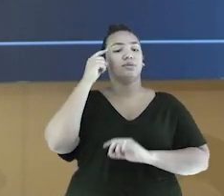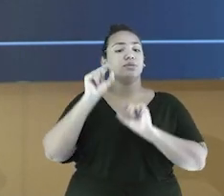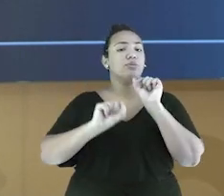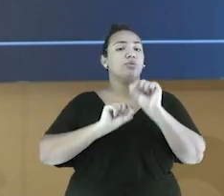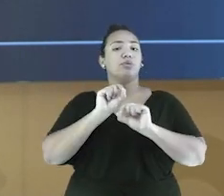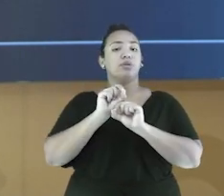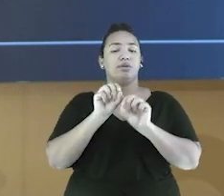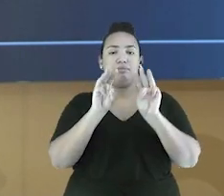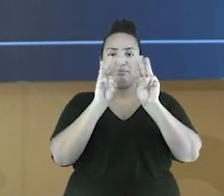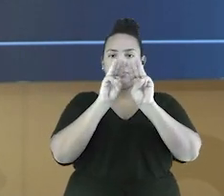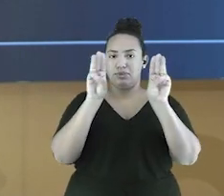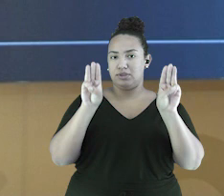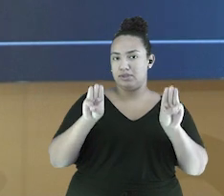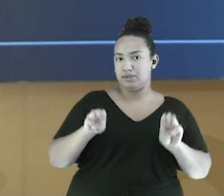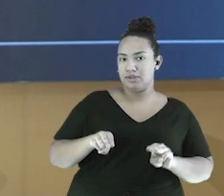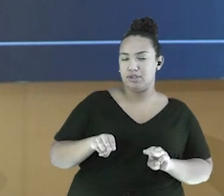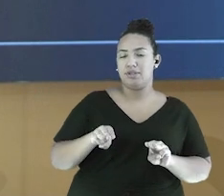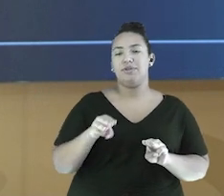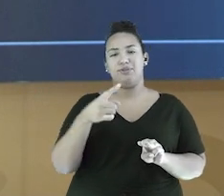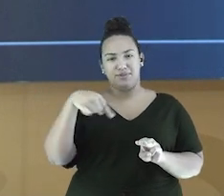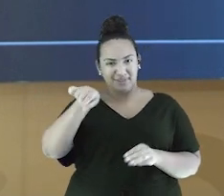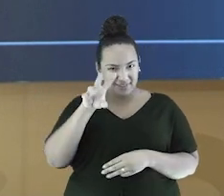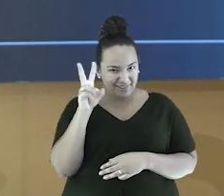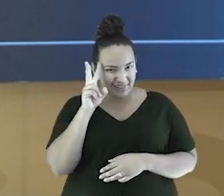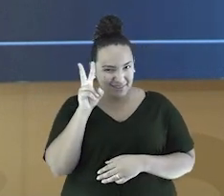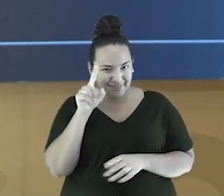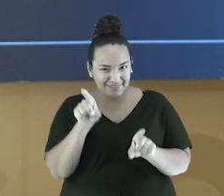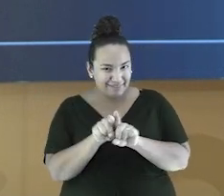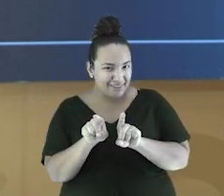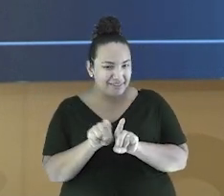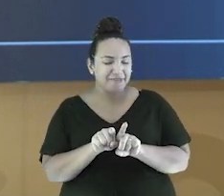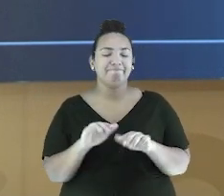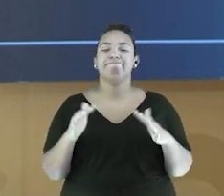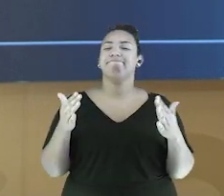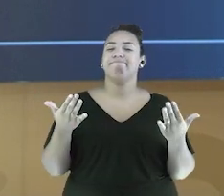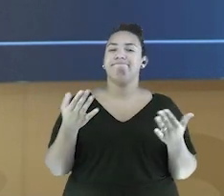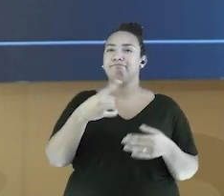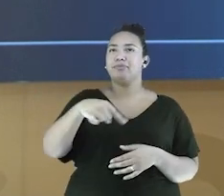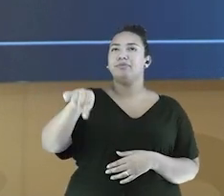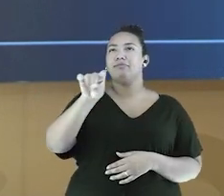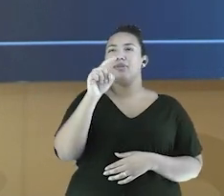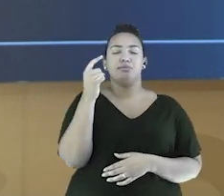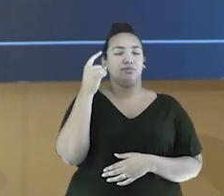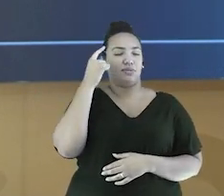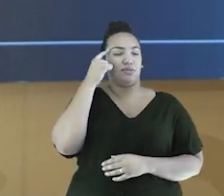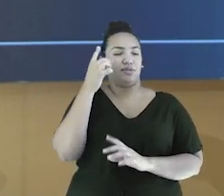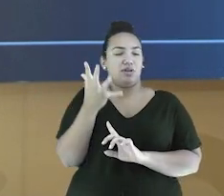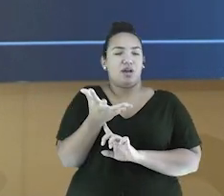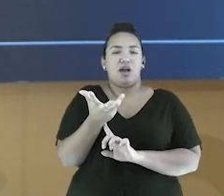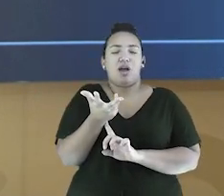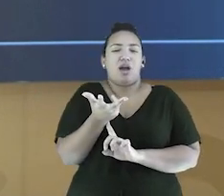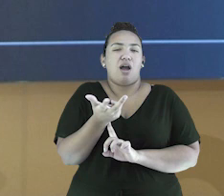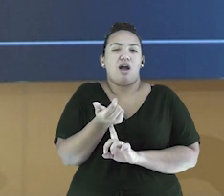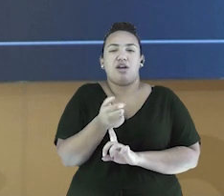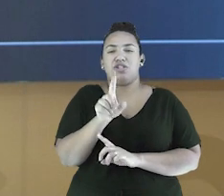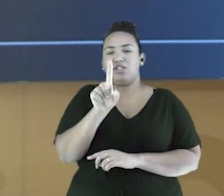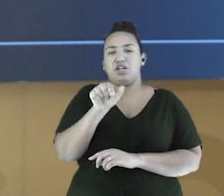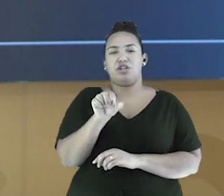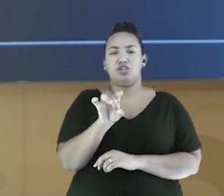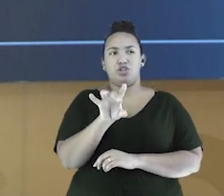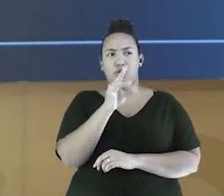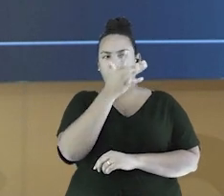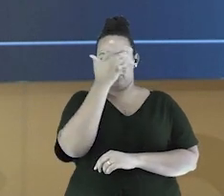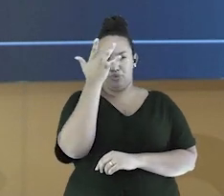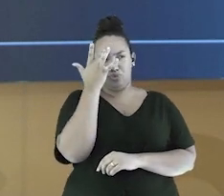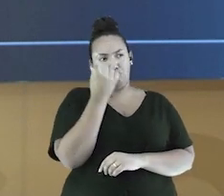a um museu, galeria. Com vocês também é assim? A gente tem essa ideia de que a arte é uma coisa restrita, só para